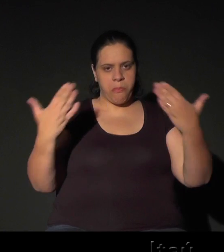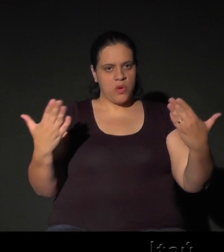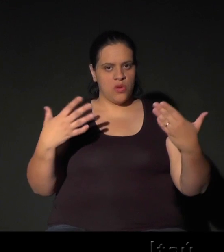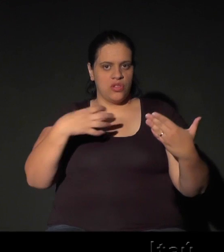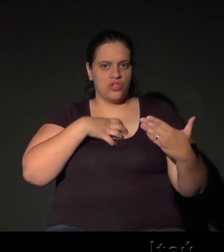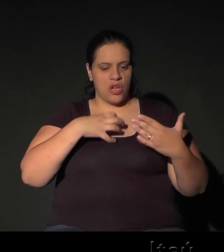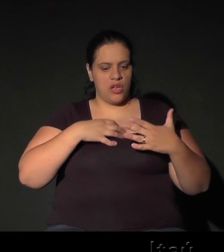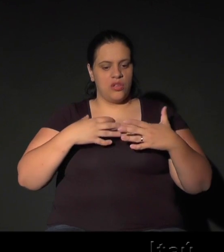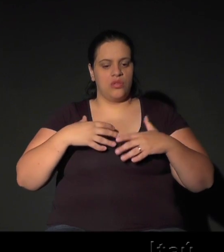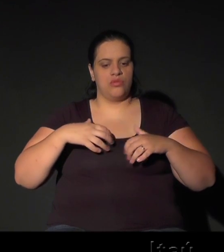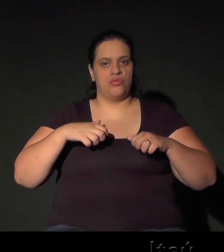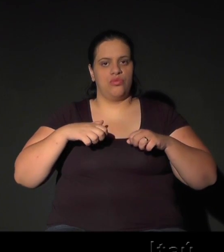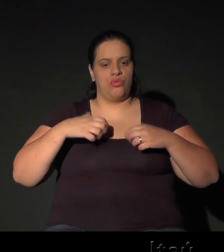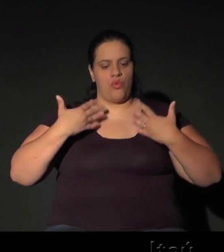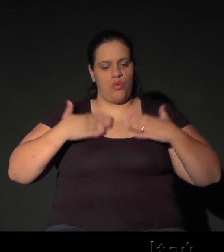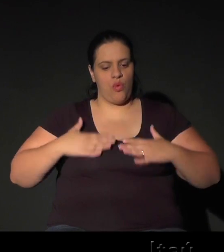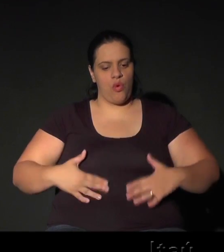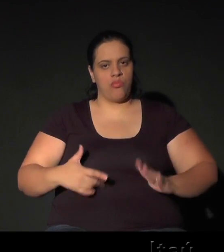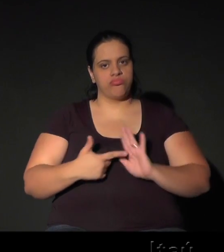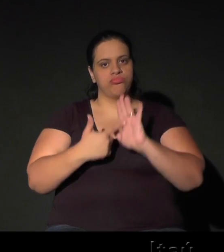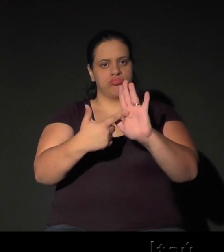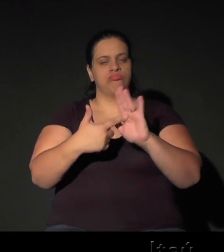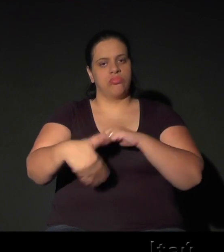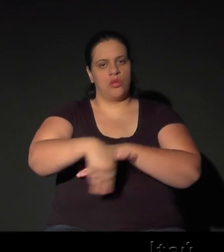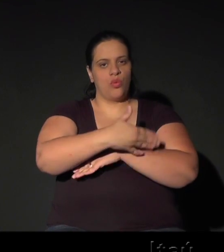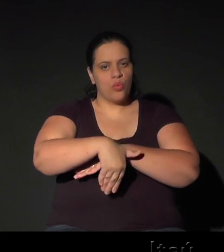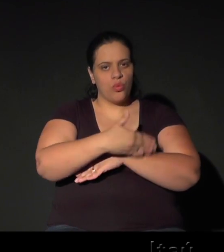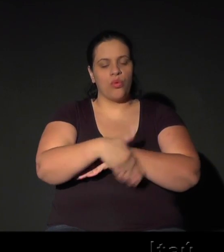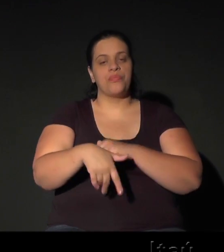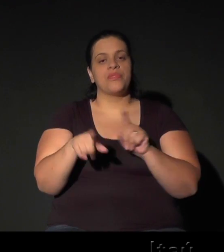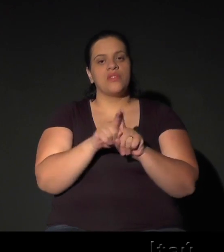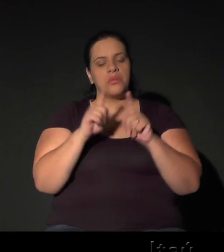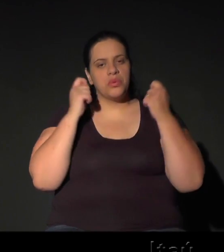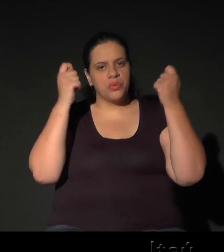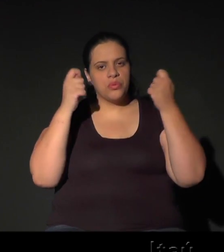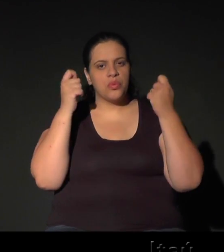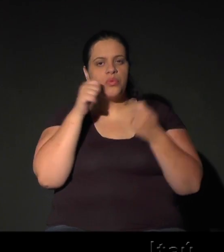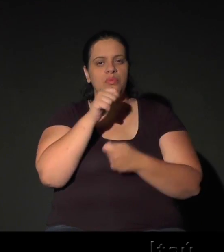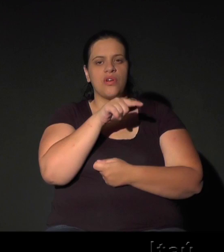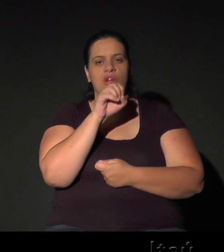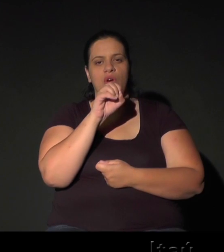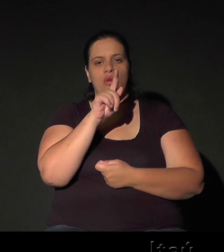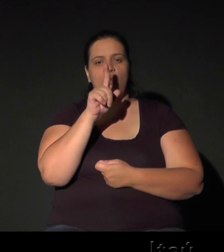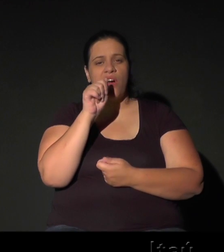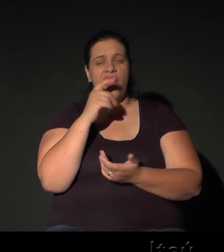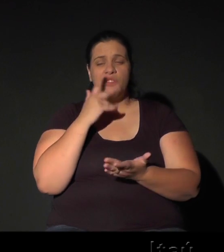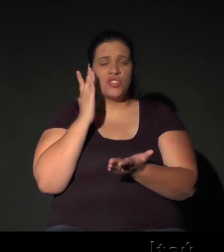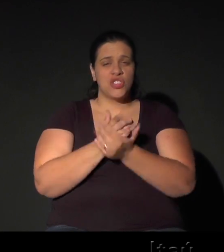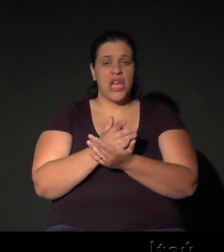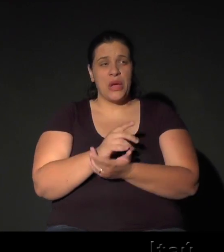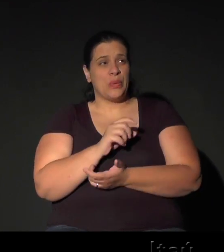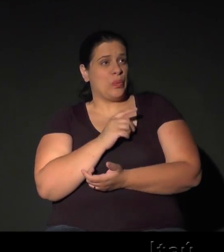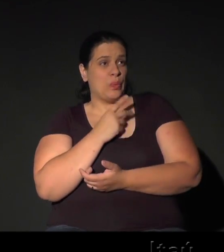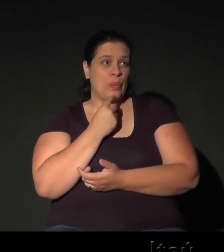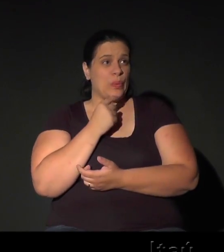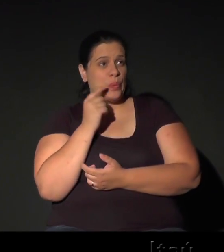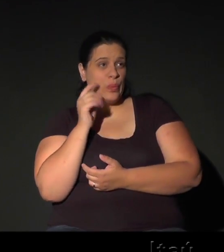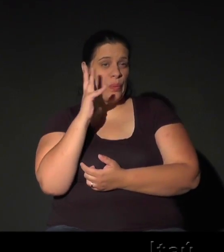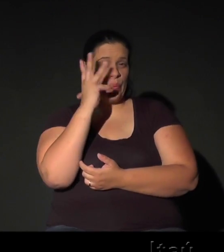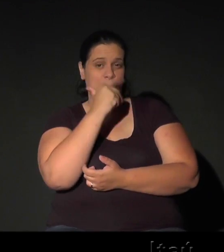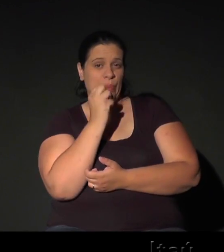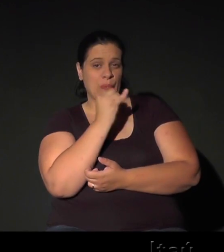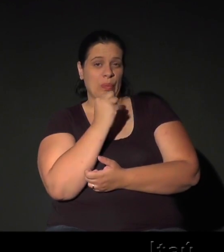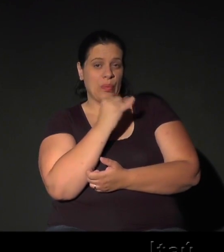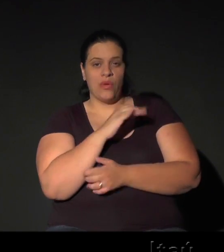eh nas ruas né Eh a campanha que o folga fez do chega de fio fio deixa ela em paz ou seja